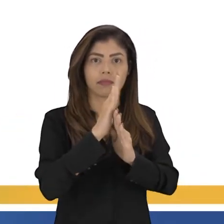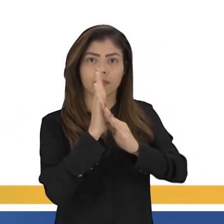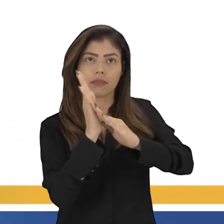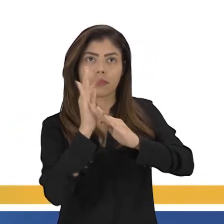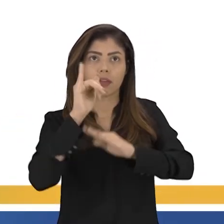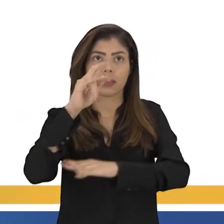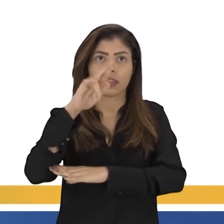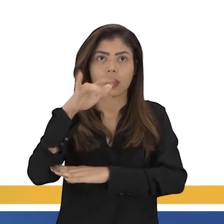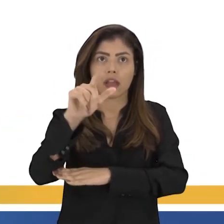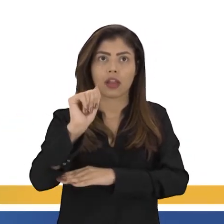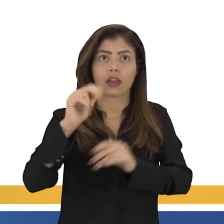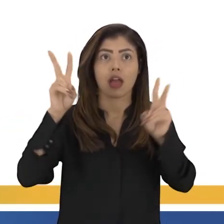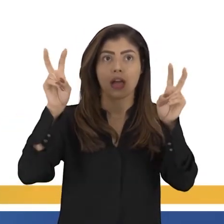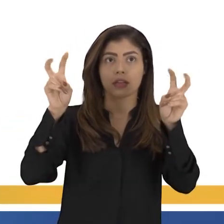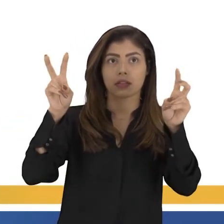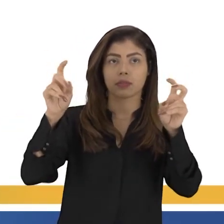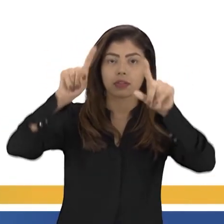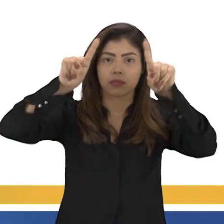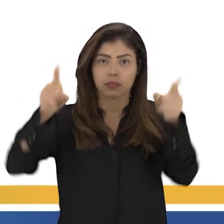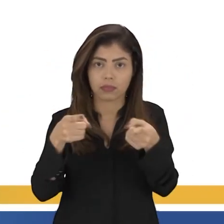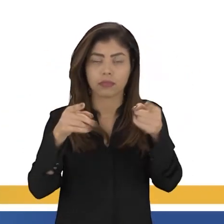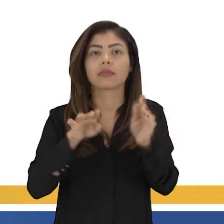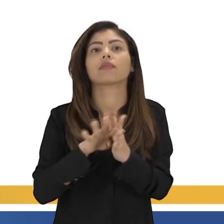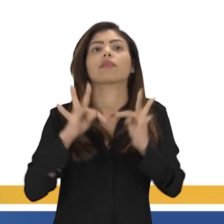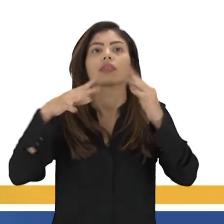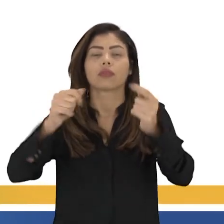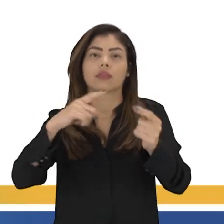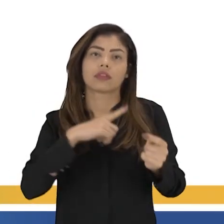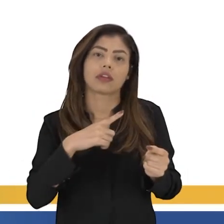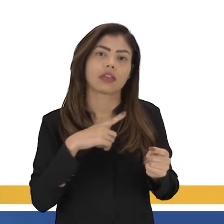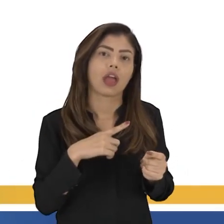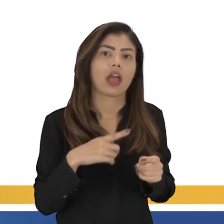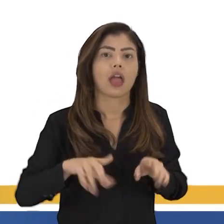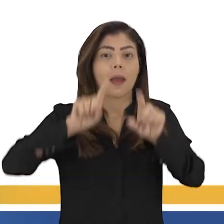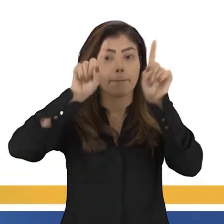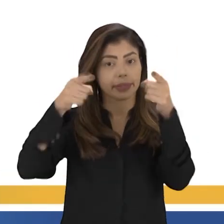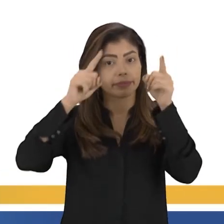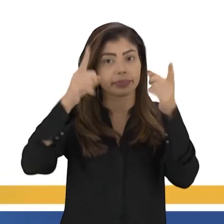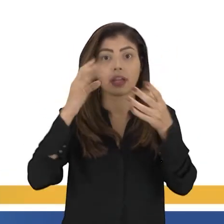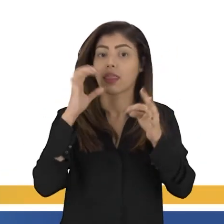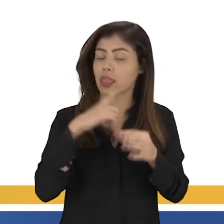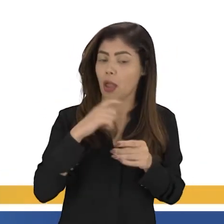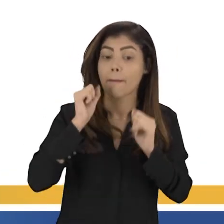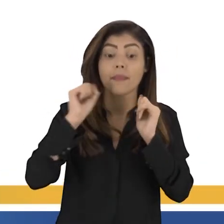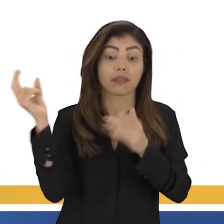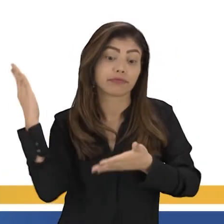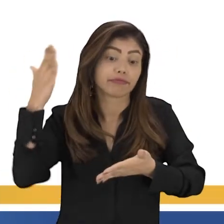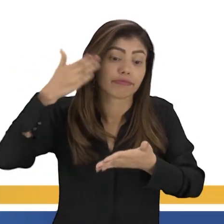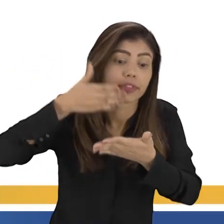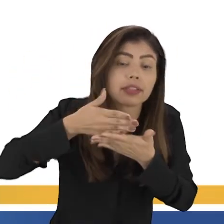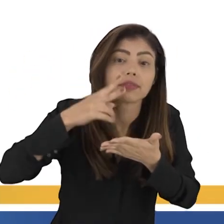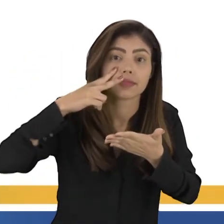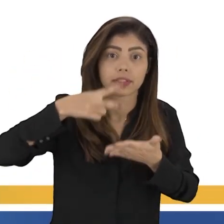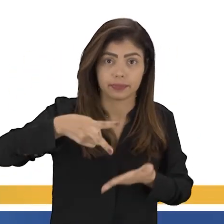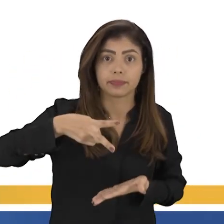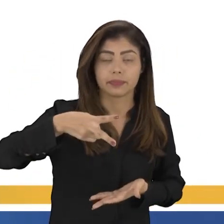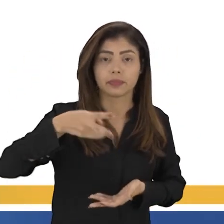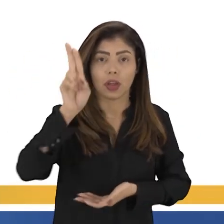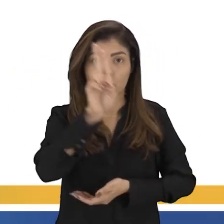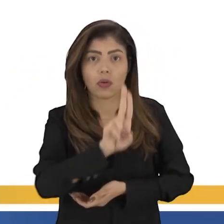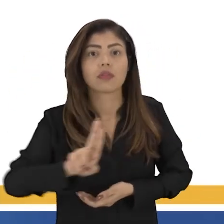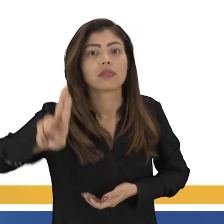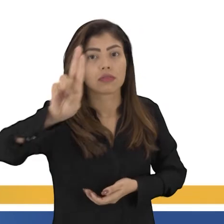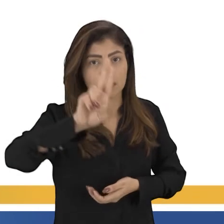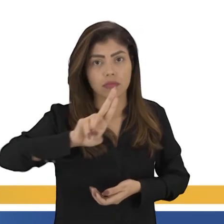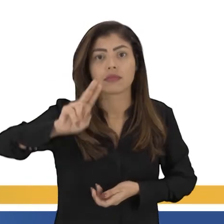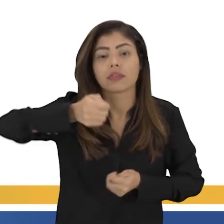aspas, parênteses, tudo isso, se você olhar num texto, se tem uma palavra em destaque, negrito, você já vai direto nela. Usa essas